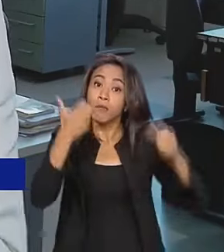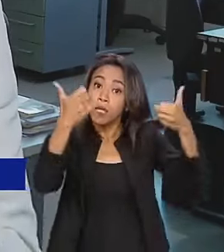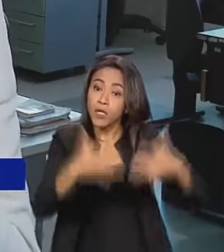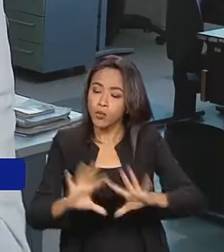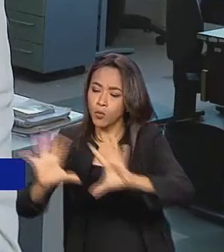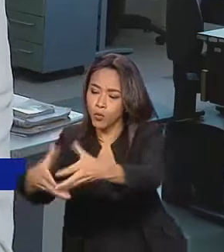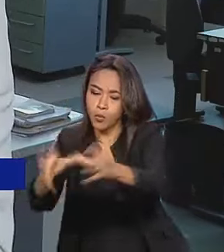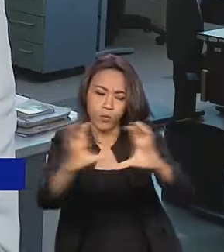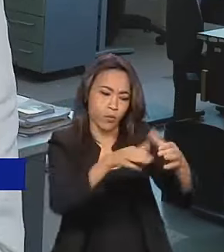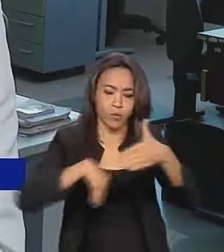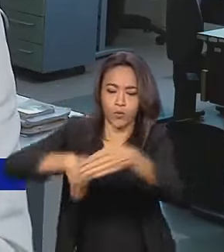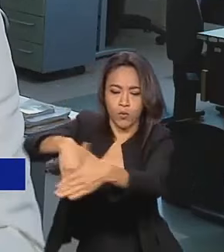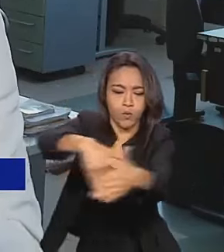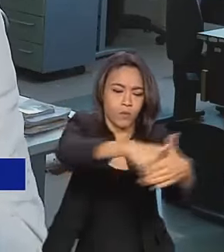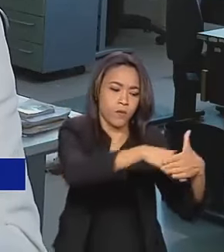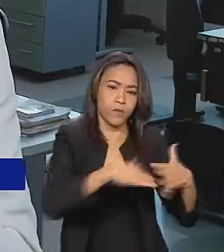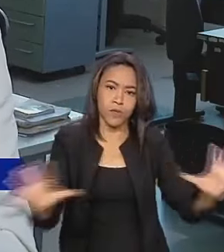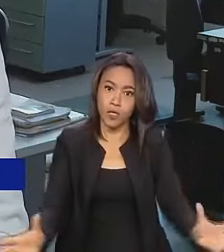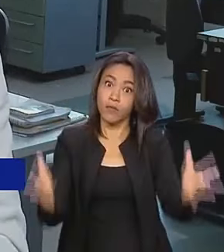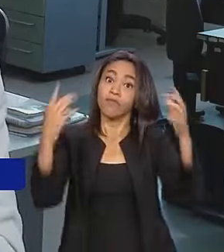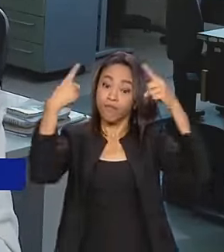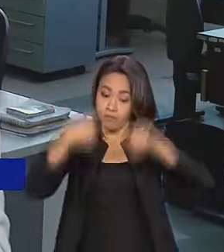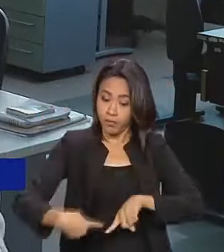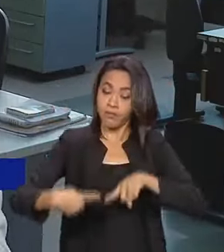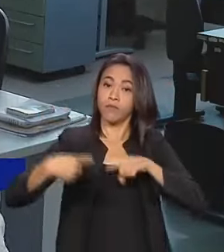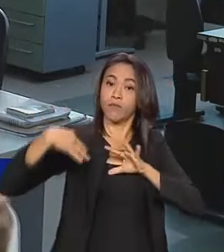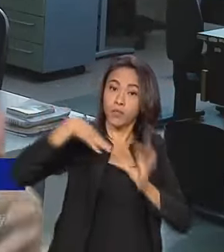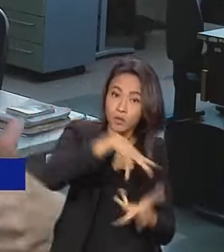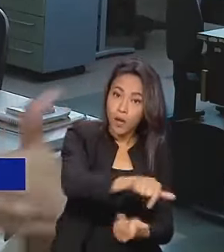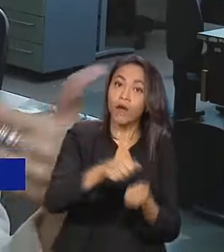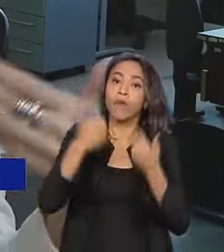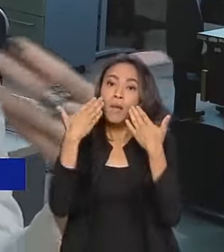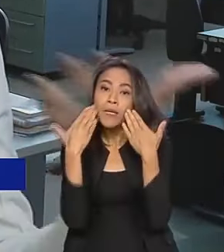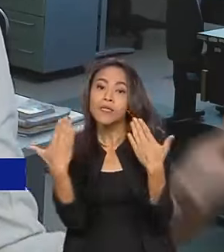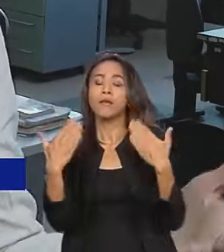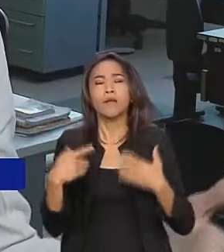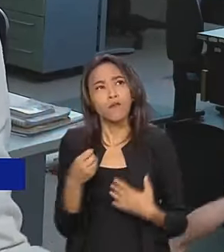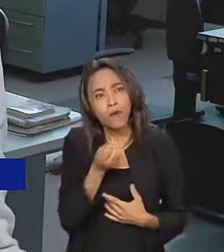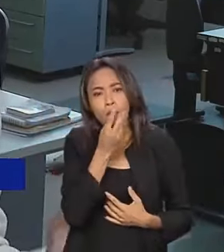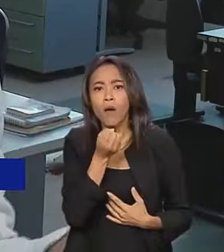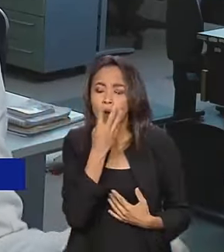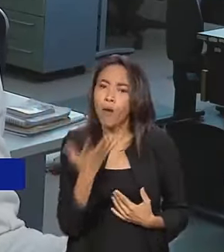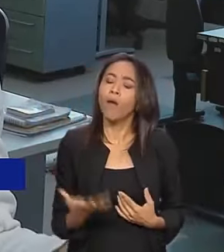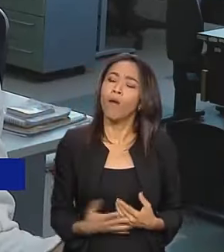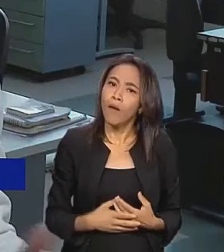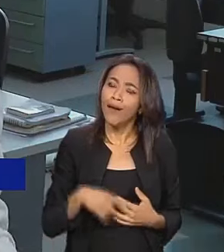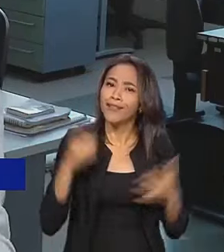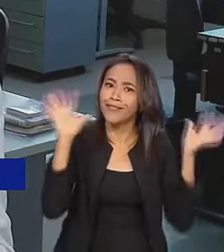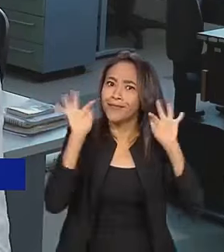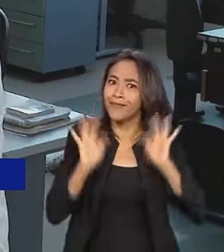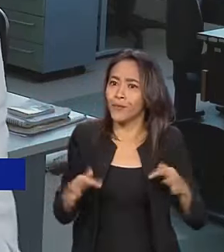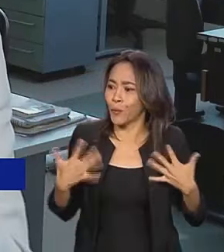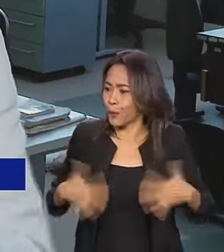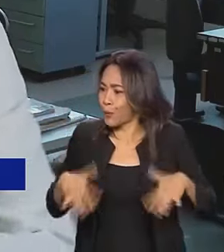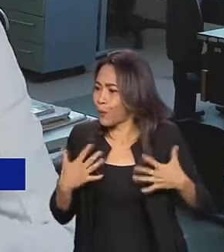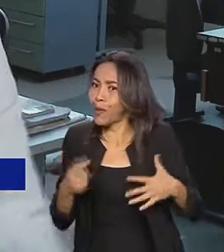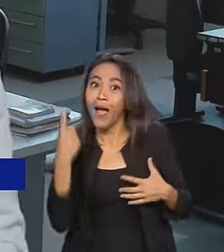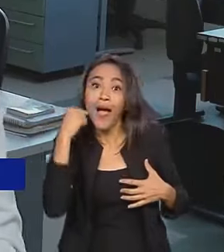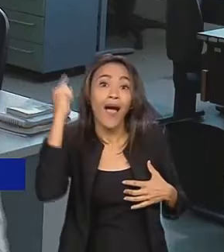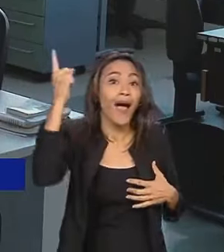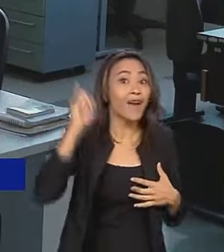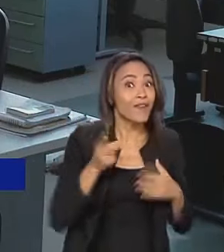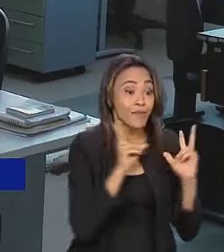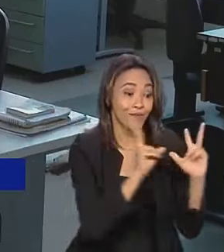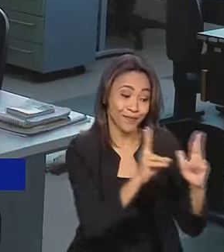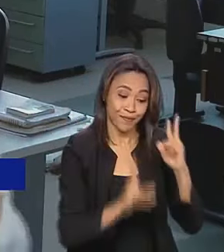participar que estão participando E aí acabou que teve uma repercussão super boa para nossa felicidade e aí surgiram edições